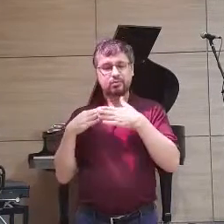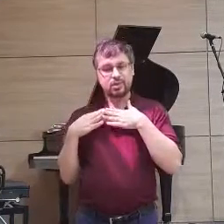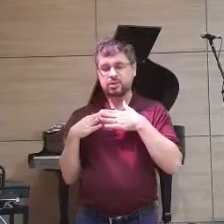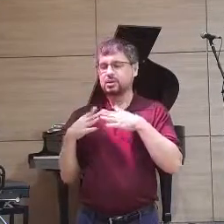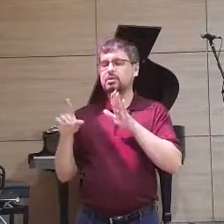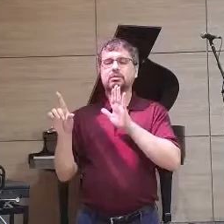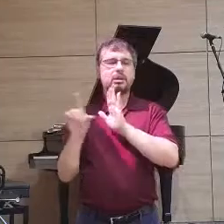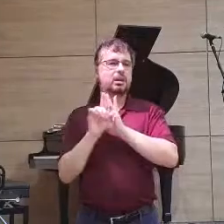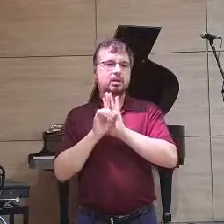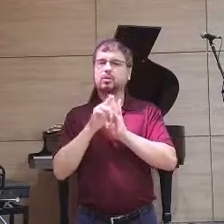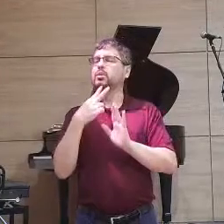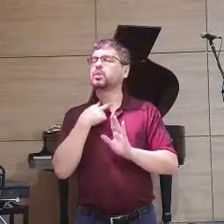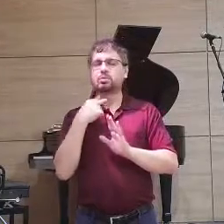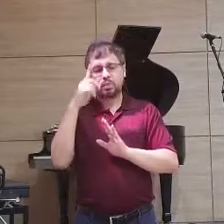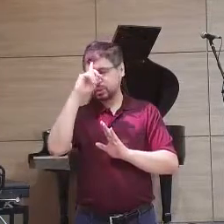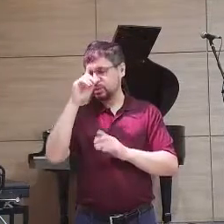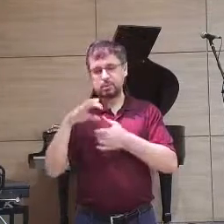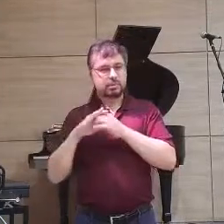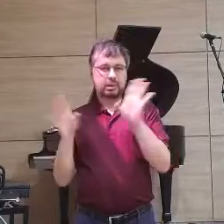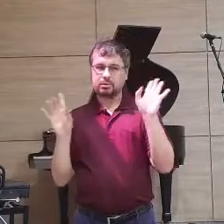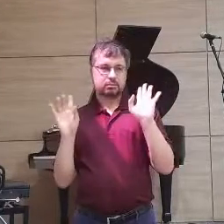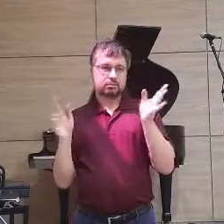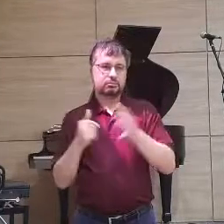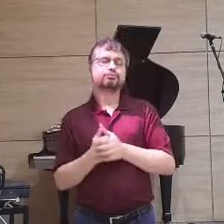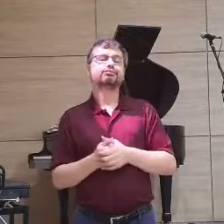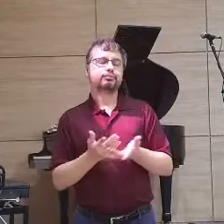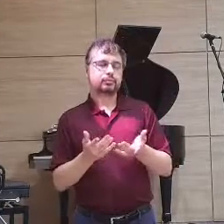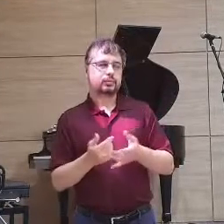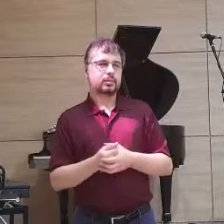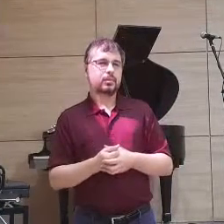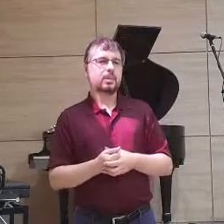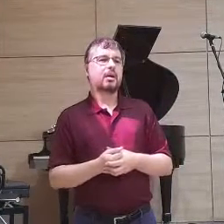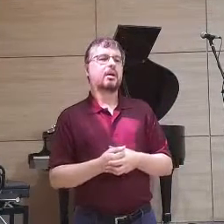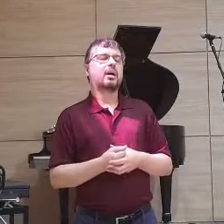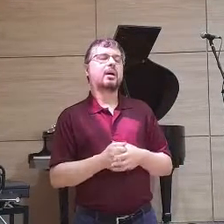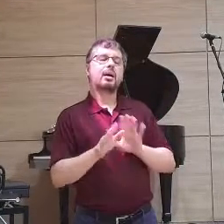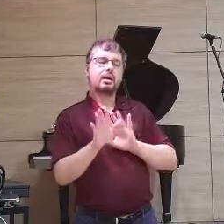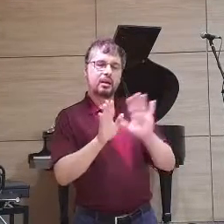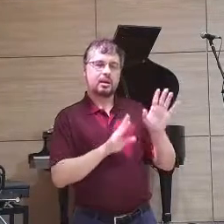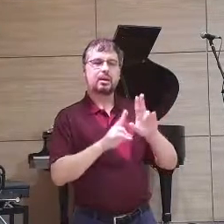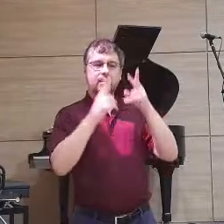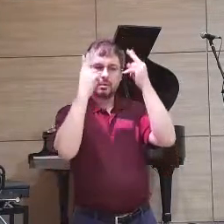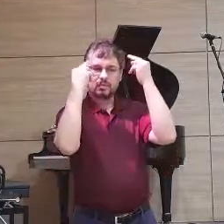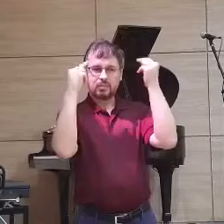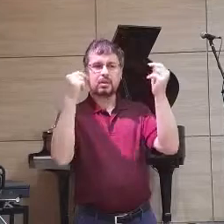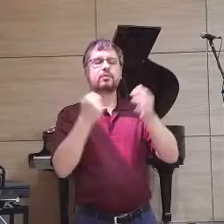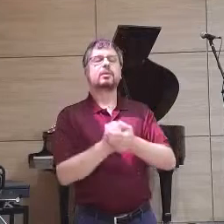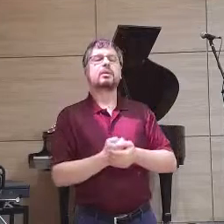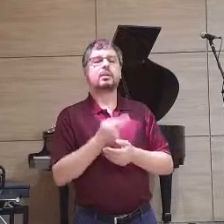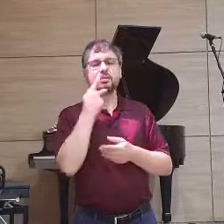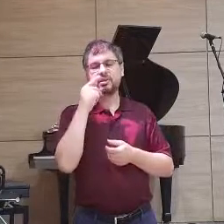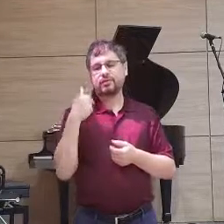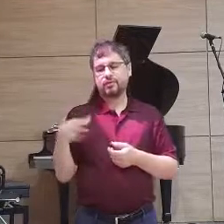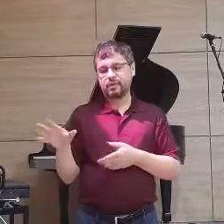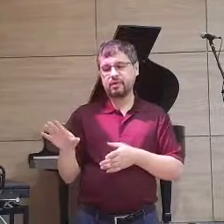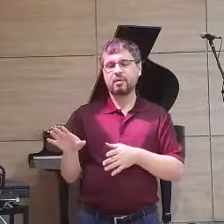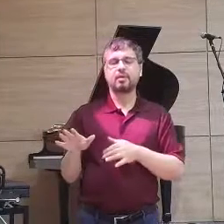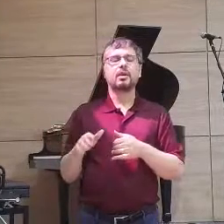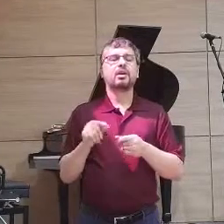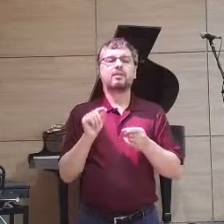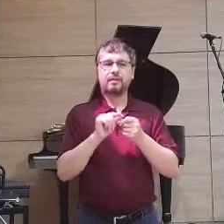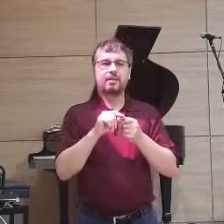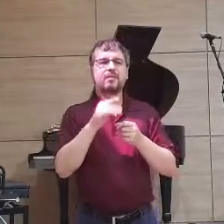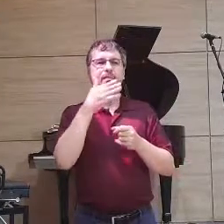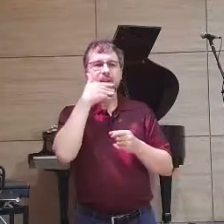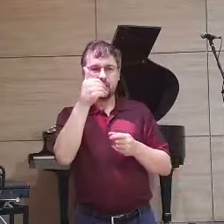na lei eu não posso dar o pedido dele é como o juiz falar para os seus asseclas ali os seus assessores Diz ela desenvolve esse processo pode folgado